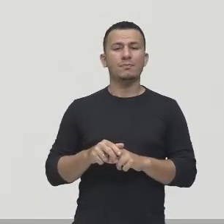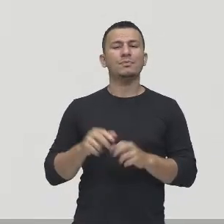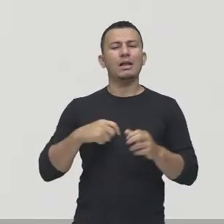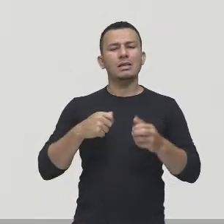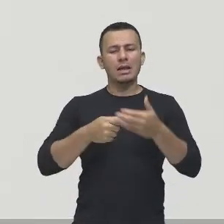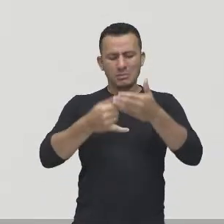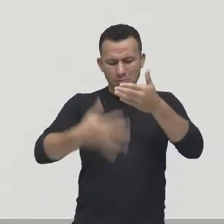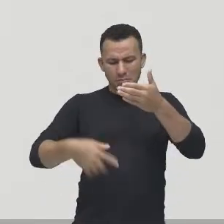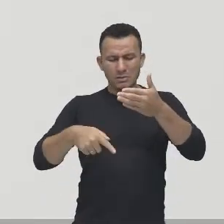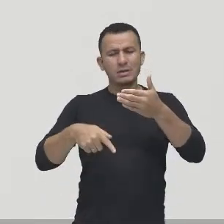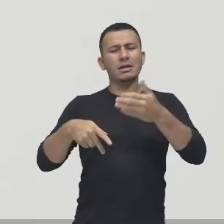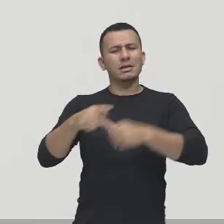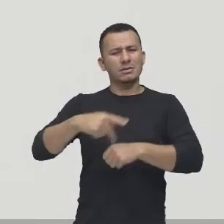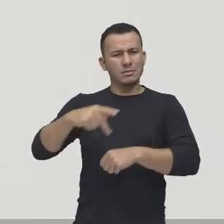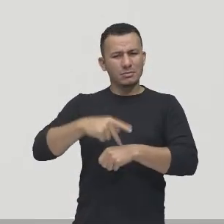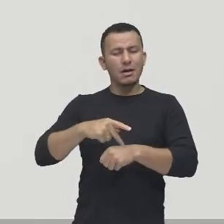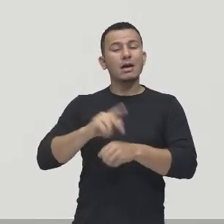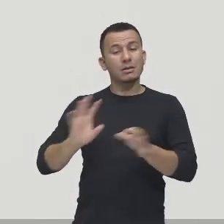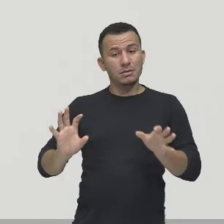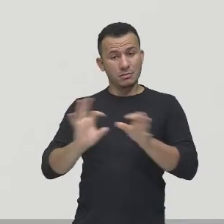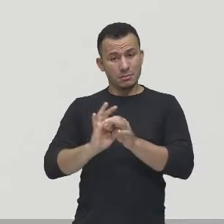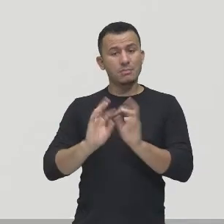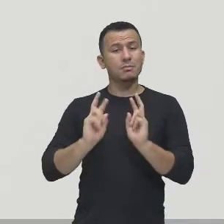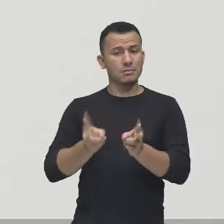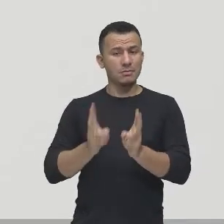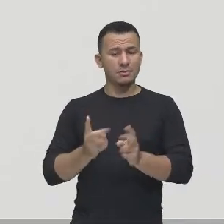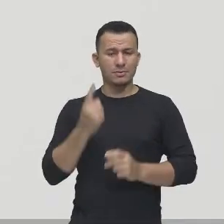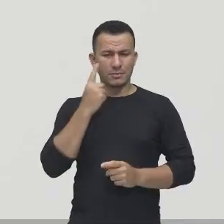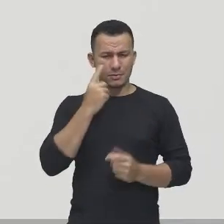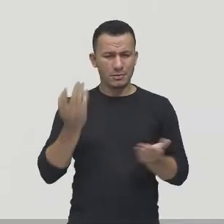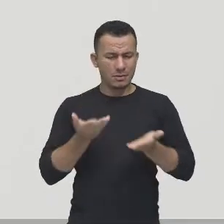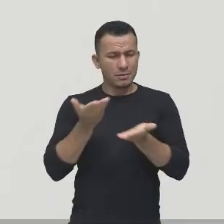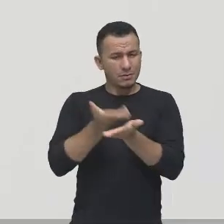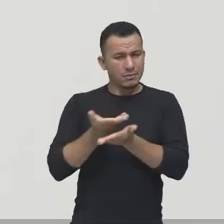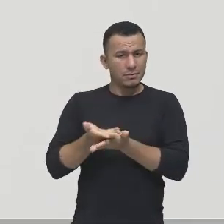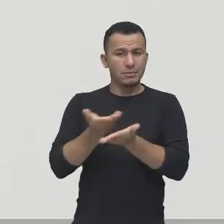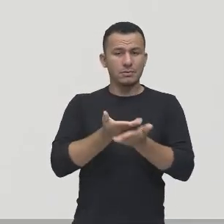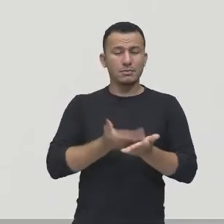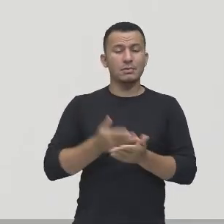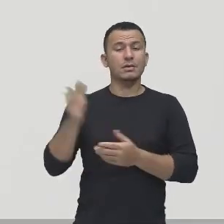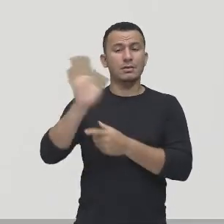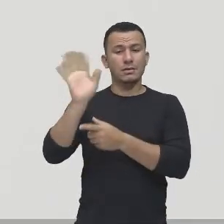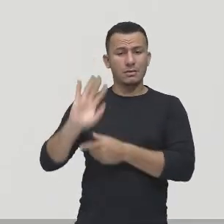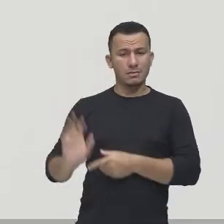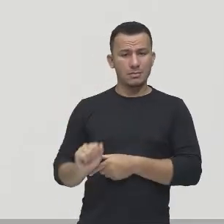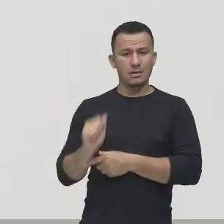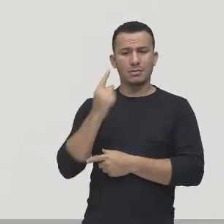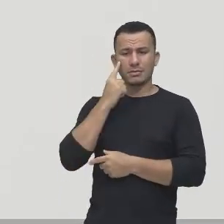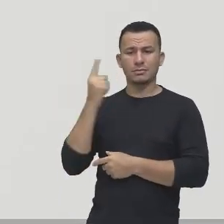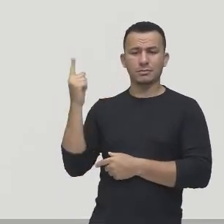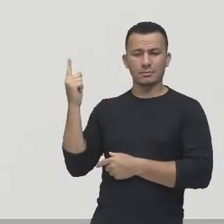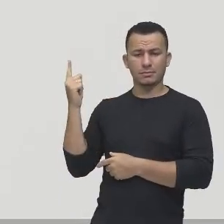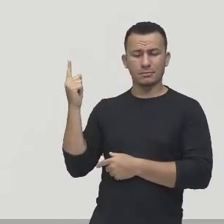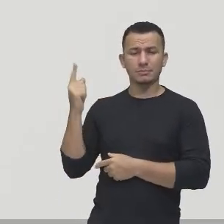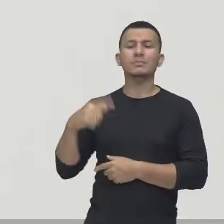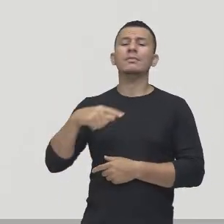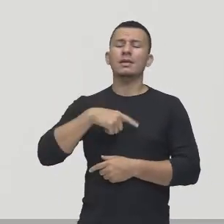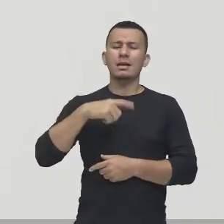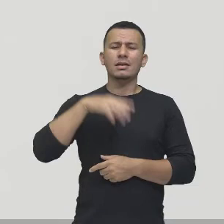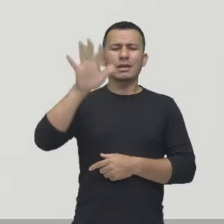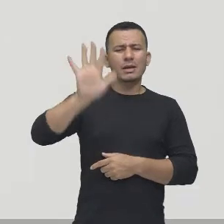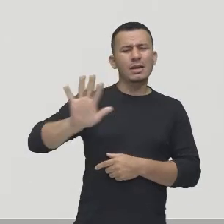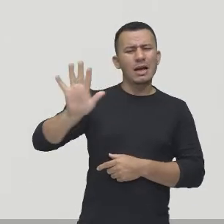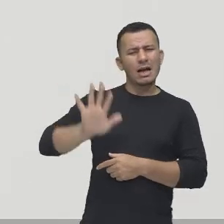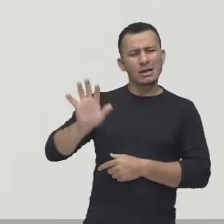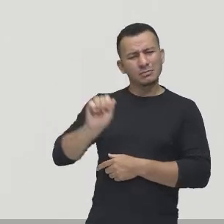vai estudar agora na próxima tela, né? Estamos vendo aí um mapa da antiga Iugoslávia e com todos os territórios.